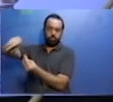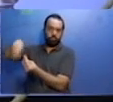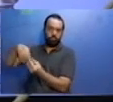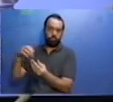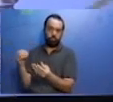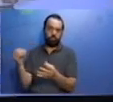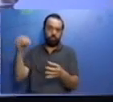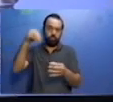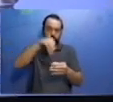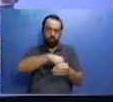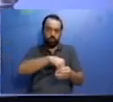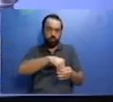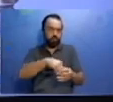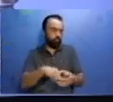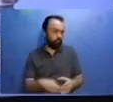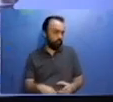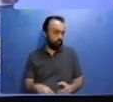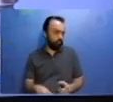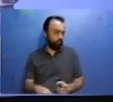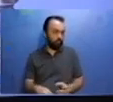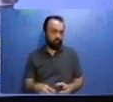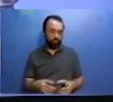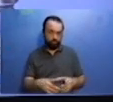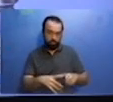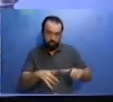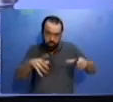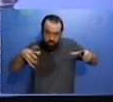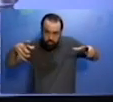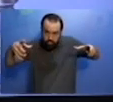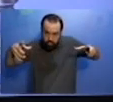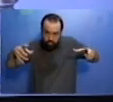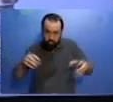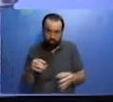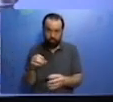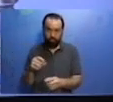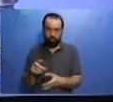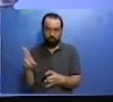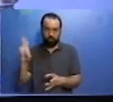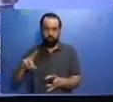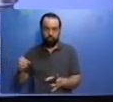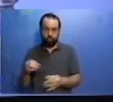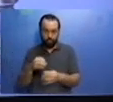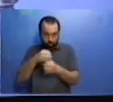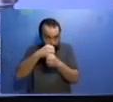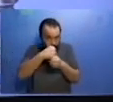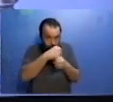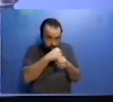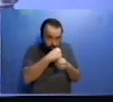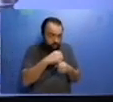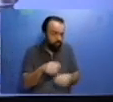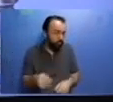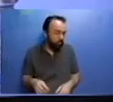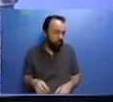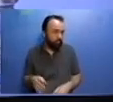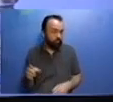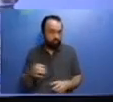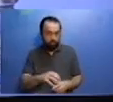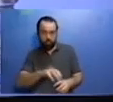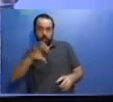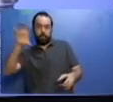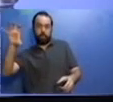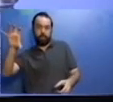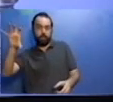para ele se multiplicar. Aqui vamos fazer um aumento com microscopia, um aumento maior e chegamos nisso. Esse